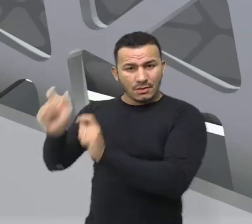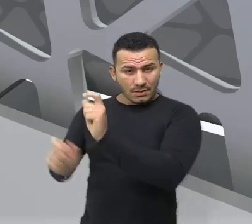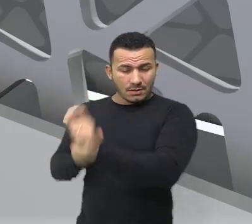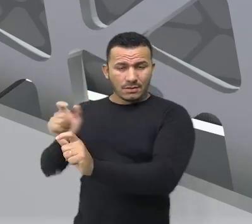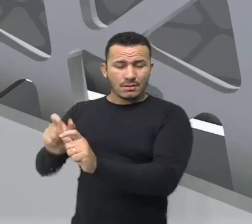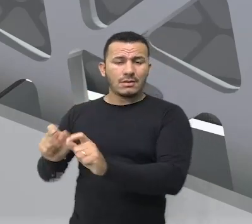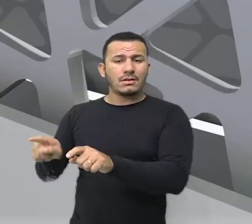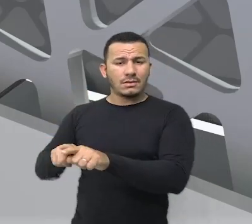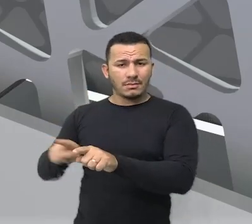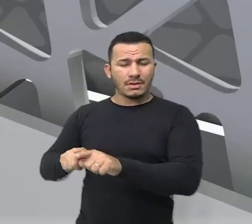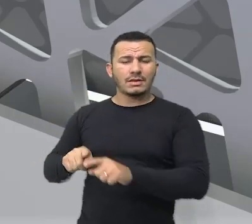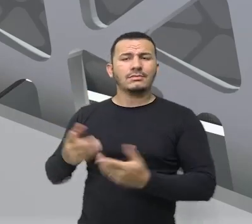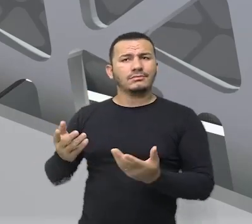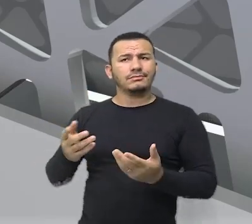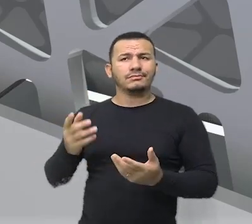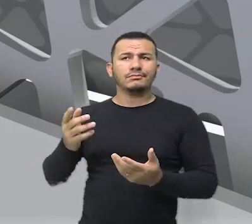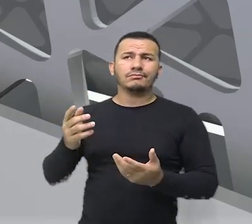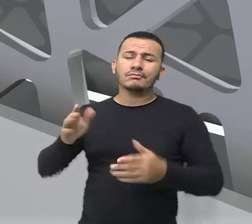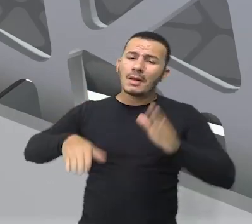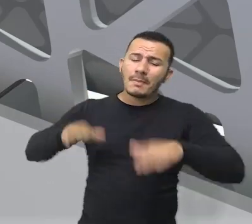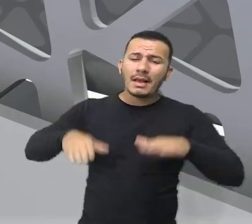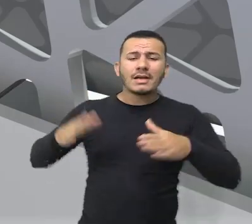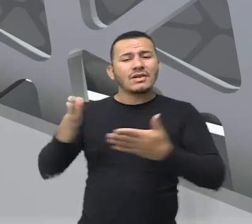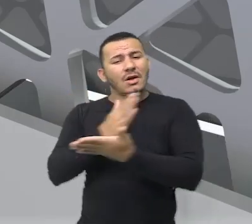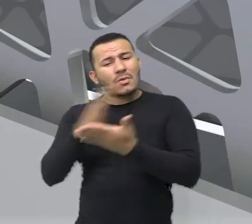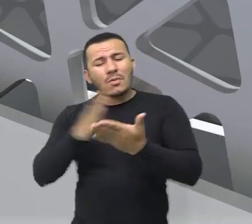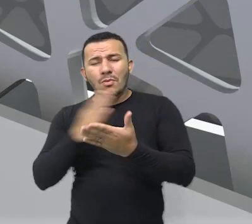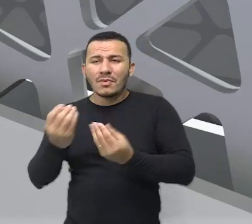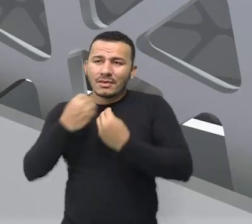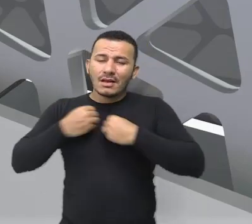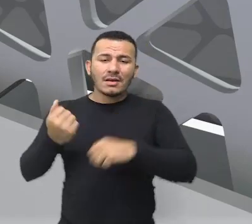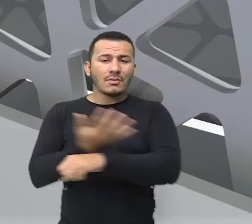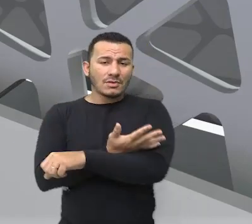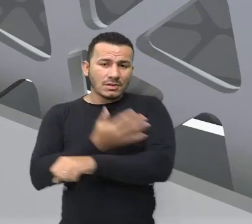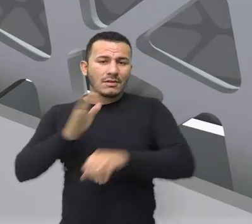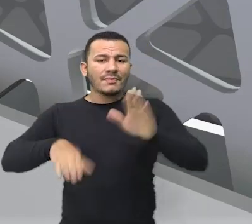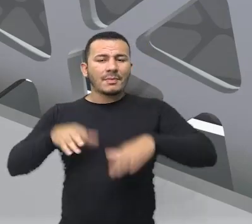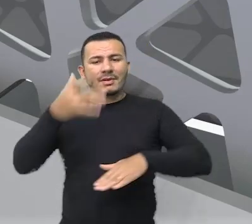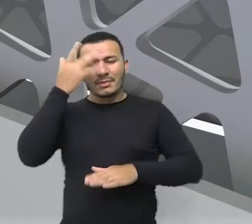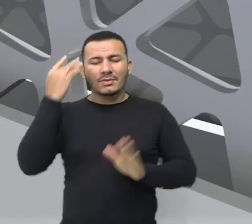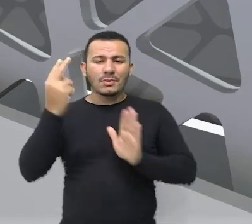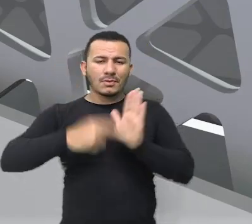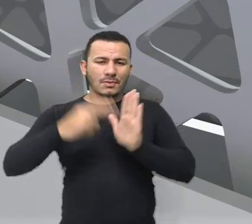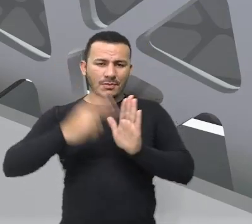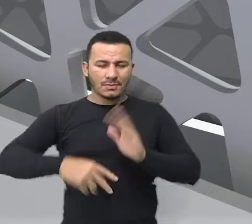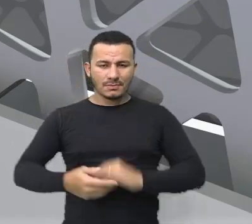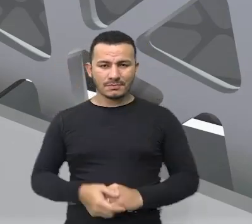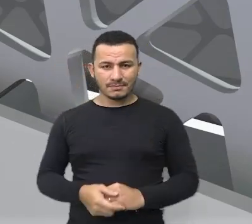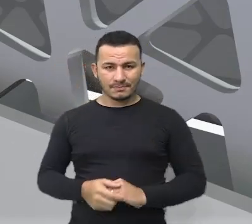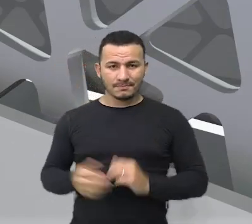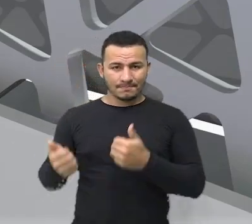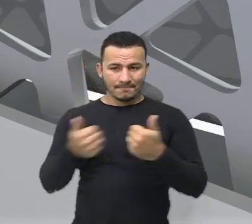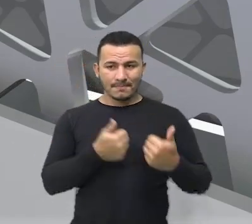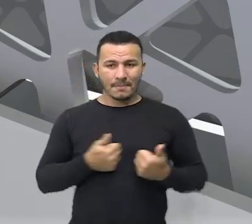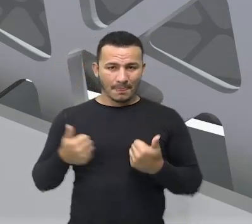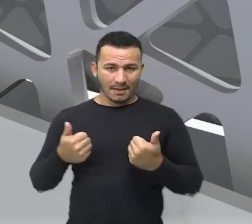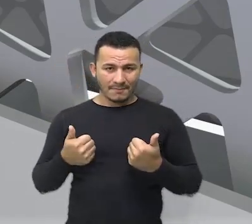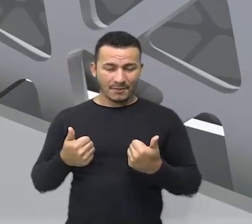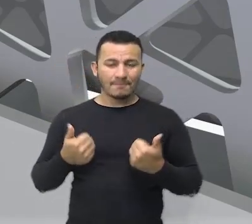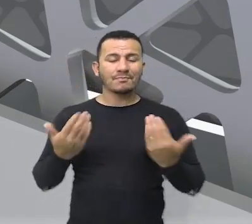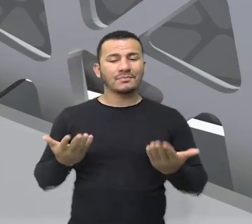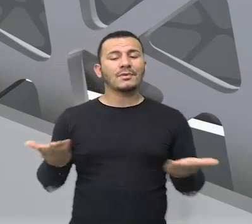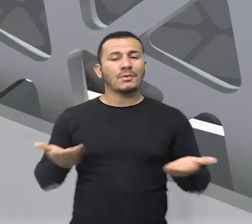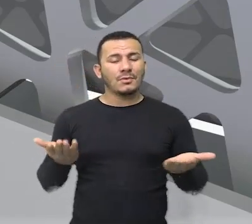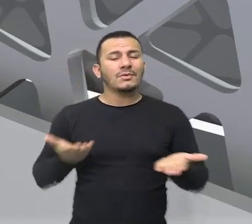processo crítico e também, até em alguns casos, emocionar quem está ali envolvido no processo. Ok, pessoal? Então,